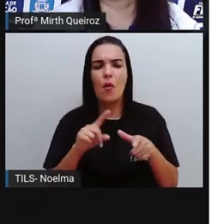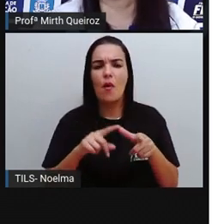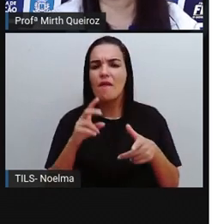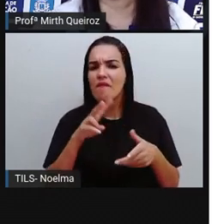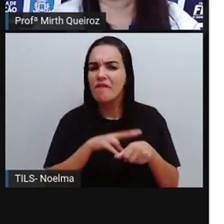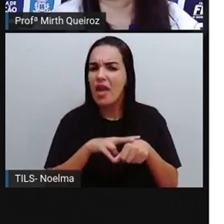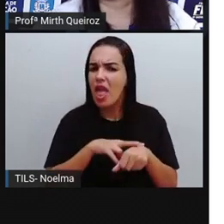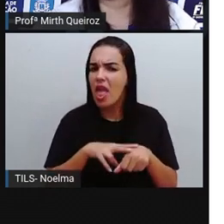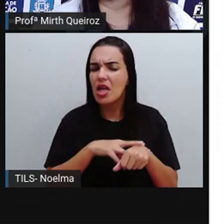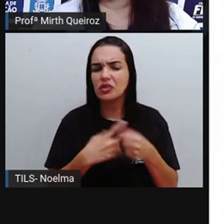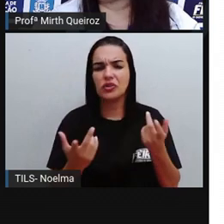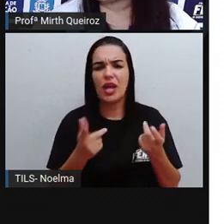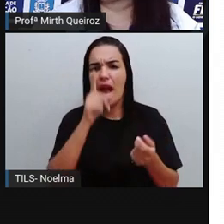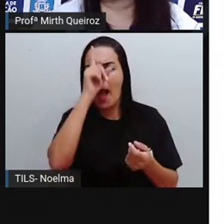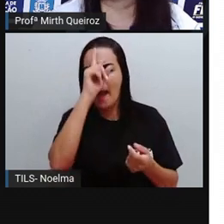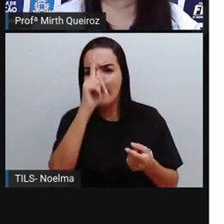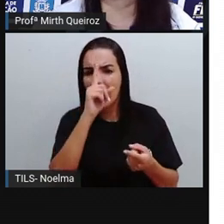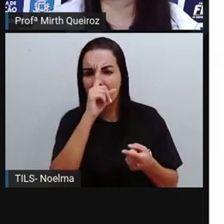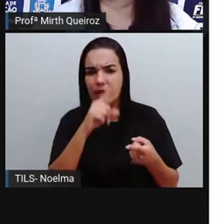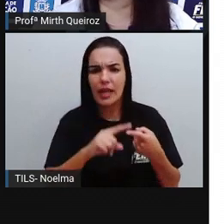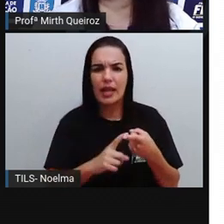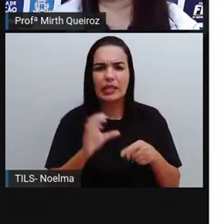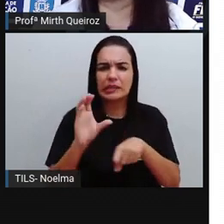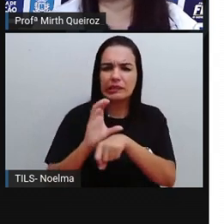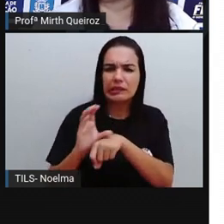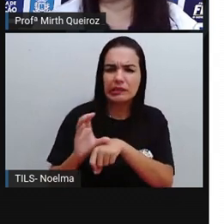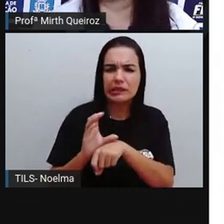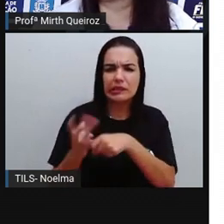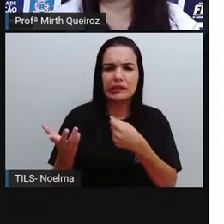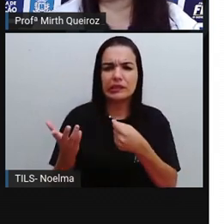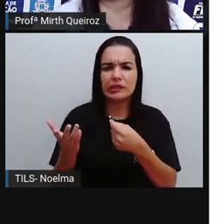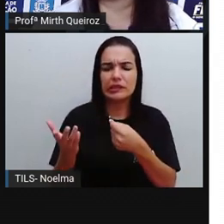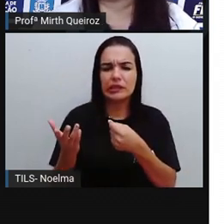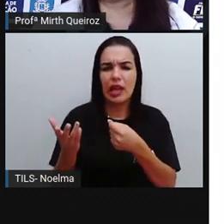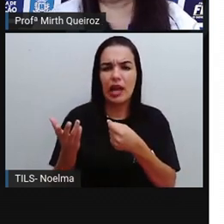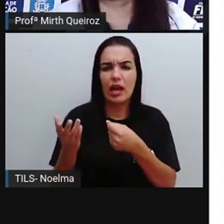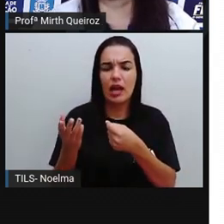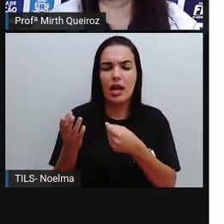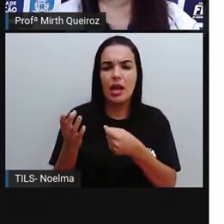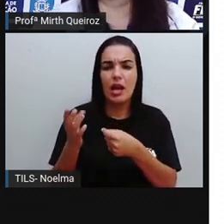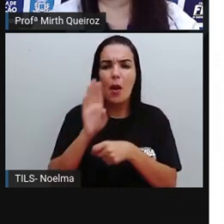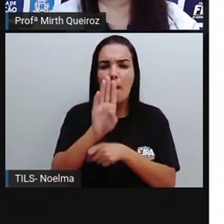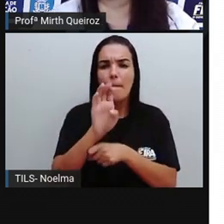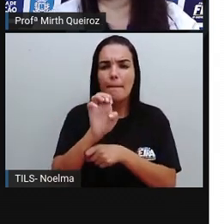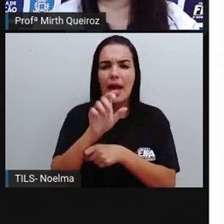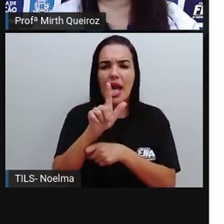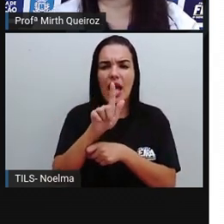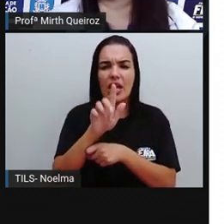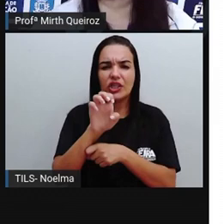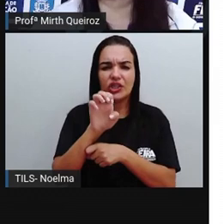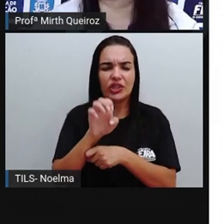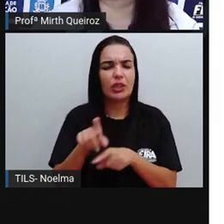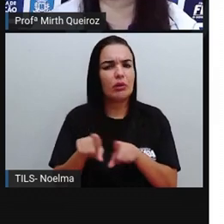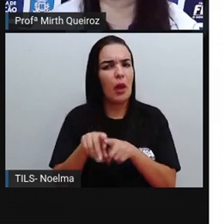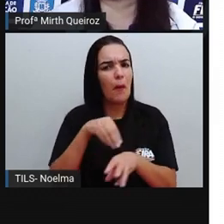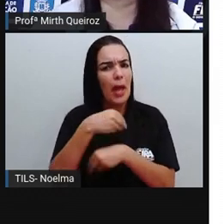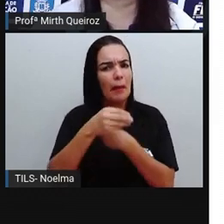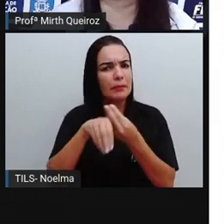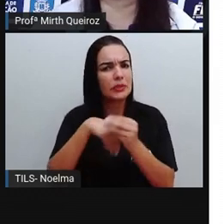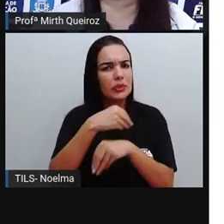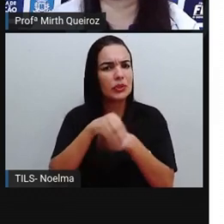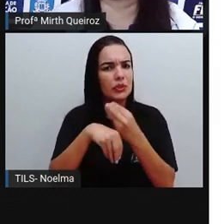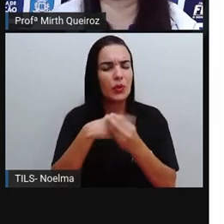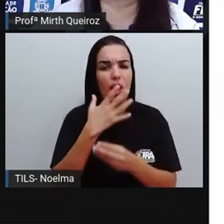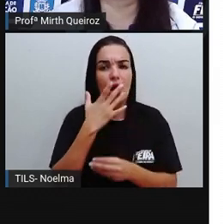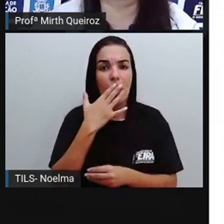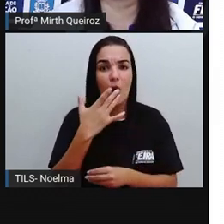verde, o amarelo, o cinza, o bege. Há uma mistura de cores, né? Ele utiliza várias